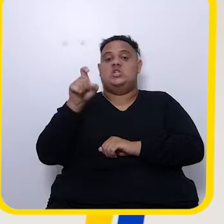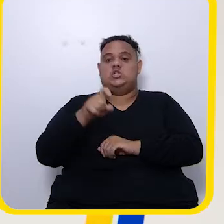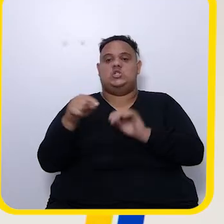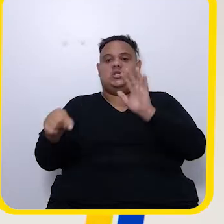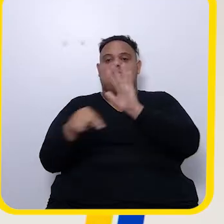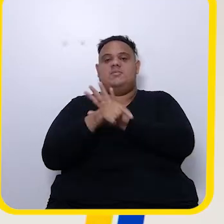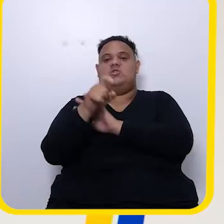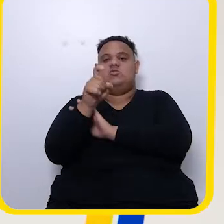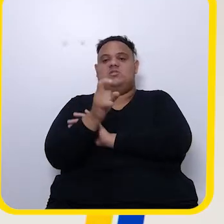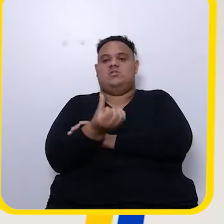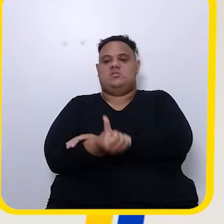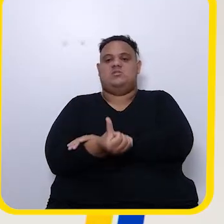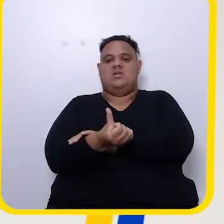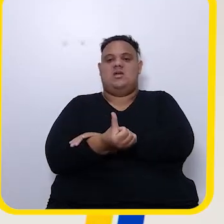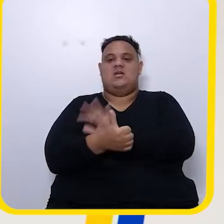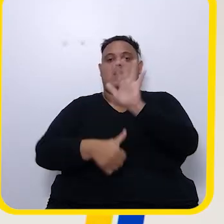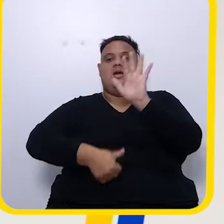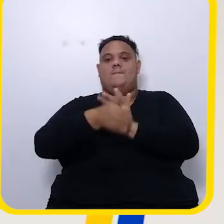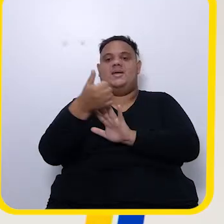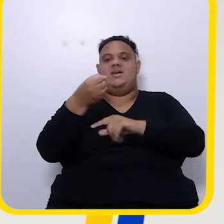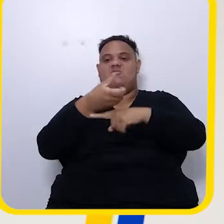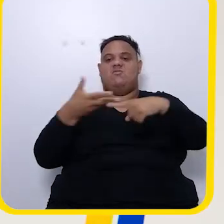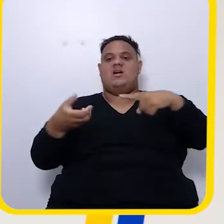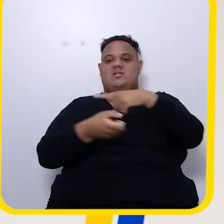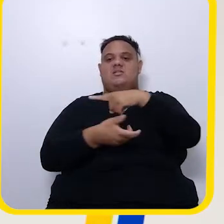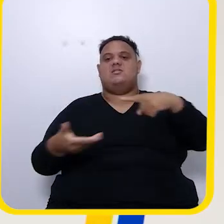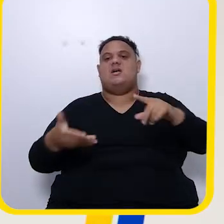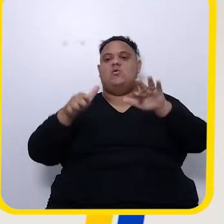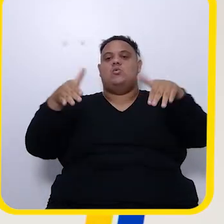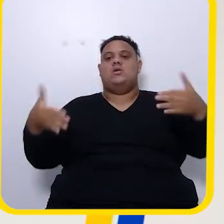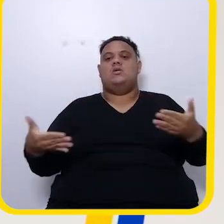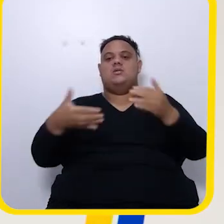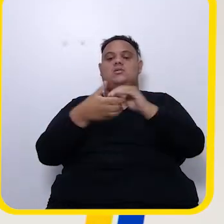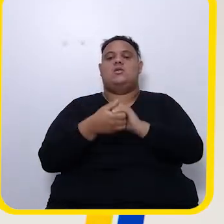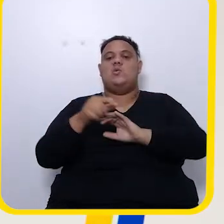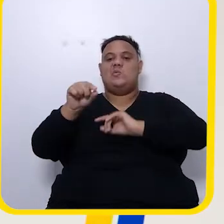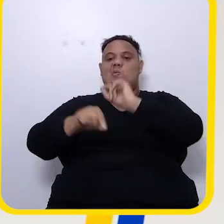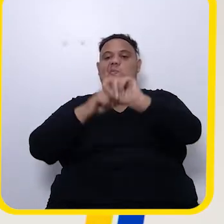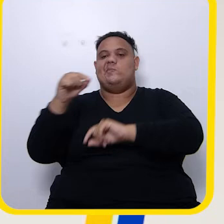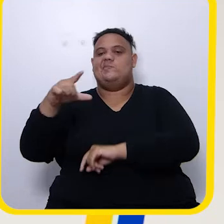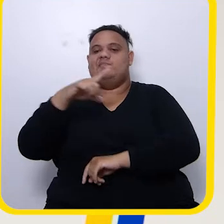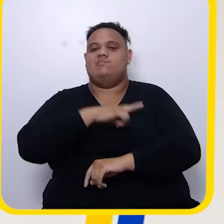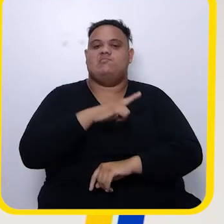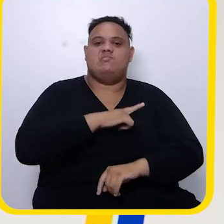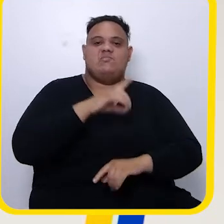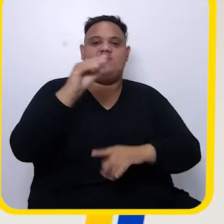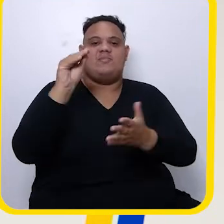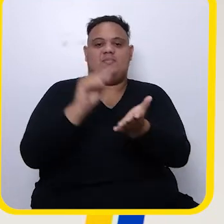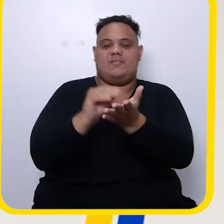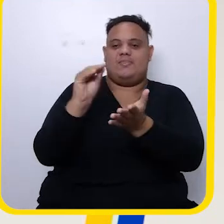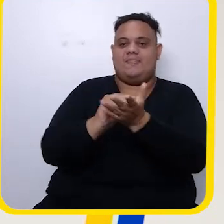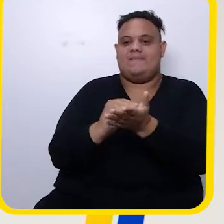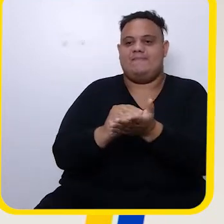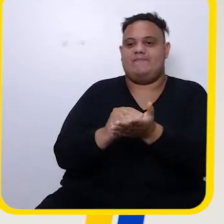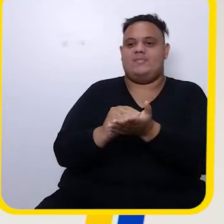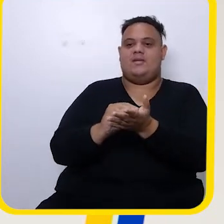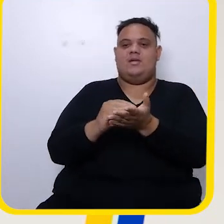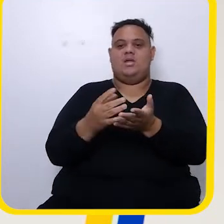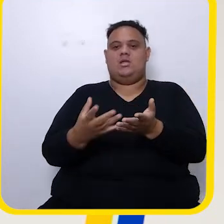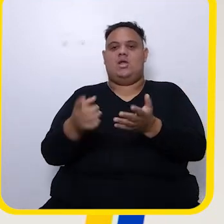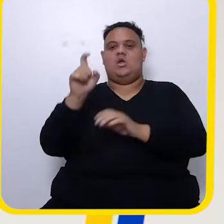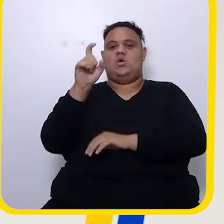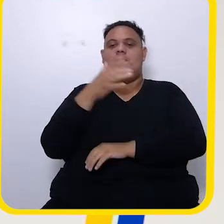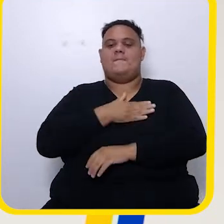menos 6 na primeira fração. Então, ó, o que é que tem, o que é que estava faltando que eu coloquei